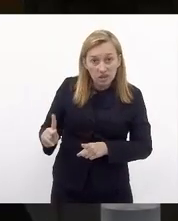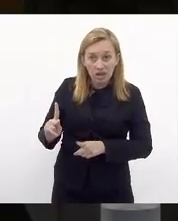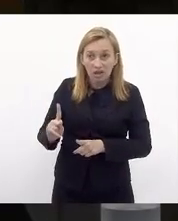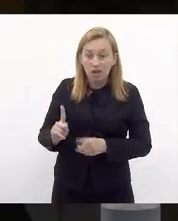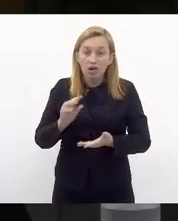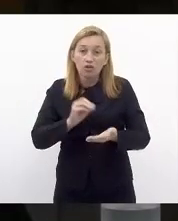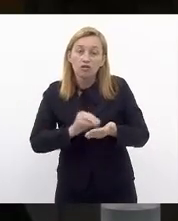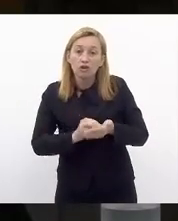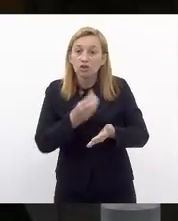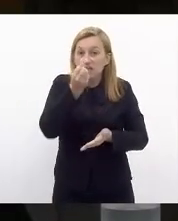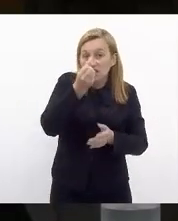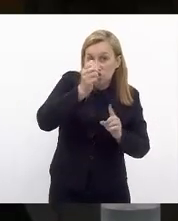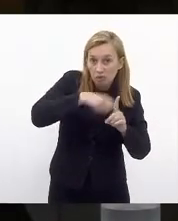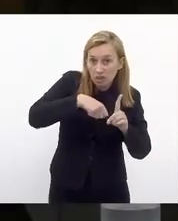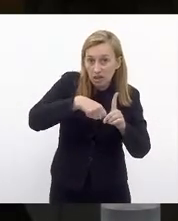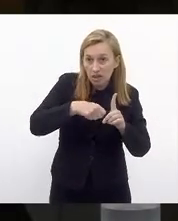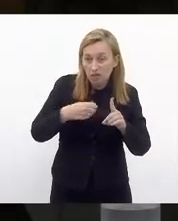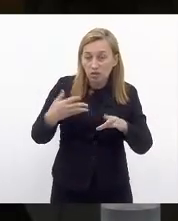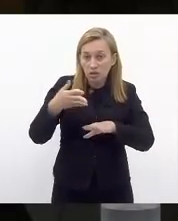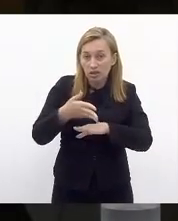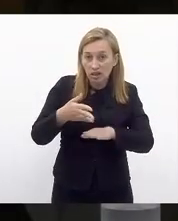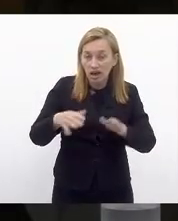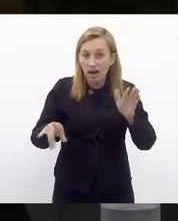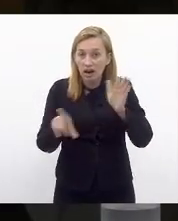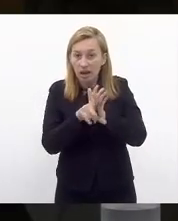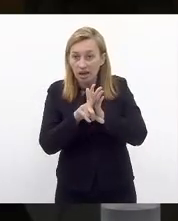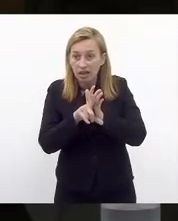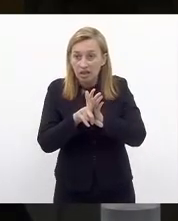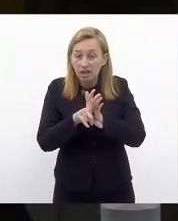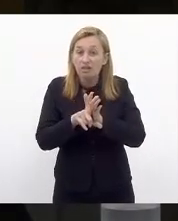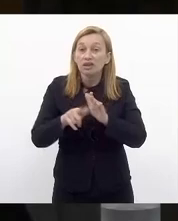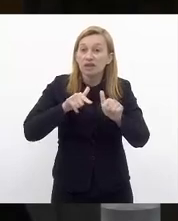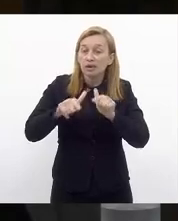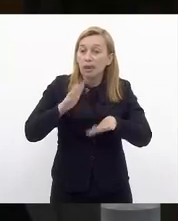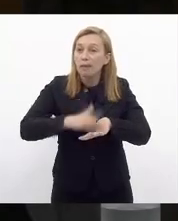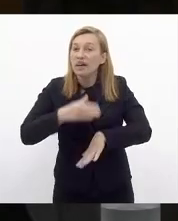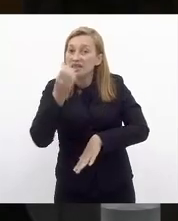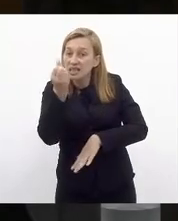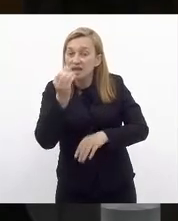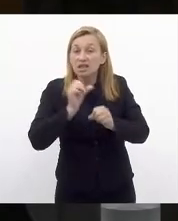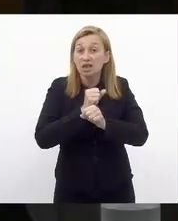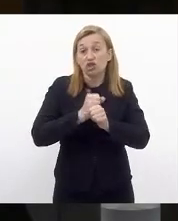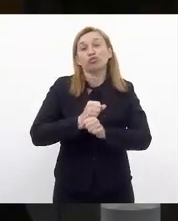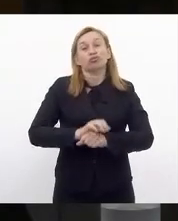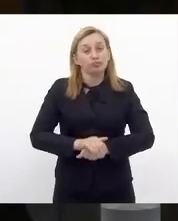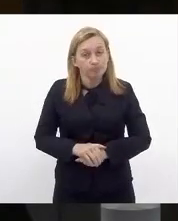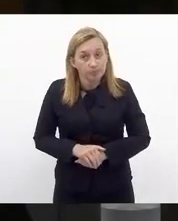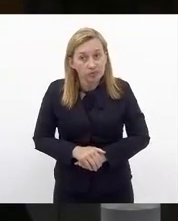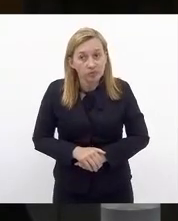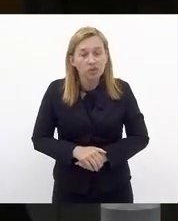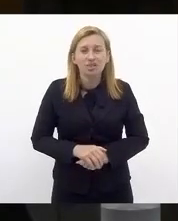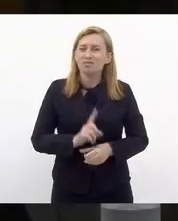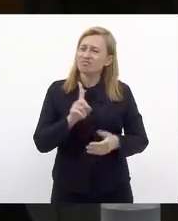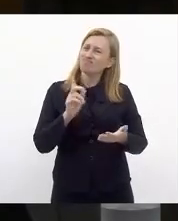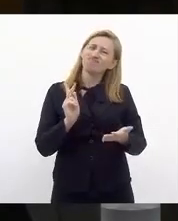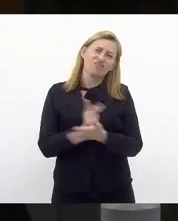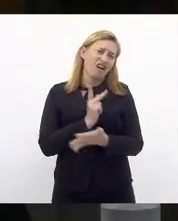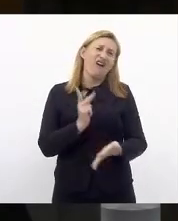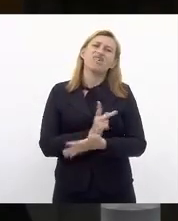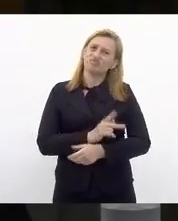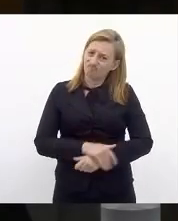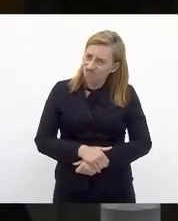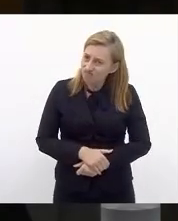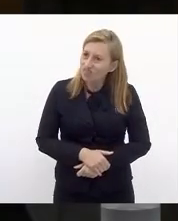ou faltam 6 meses quando entrar em vigor a lei e ela vai ter que trabalhar mais seis anos Isso é desproporcional